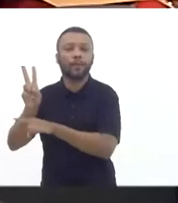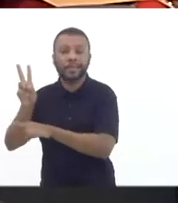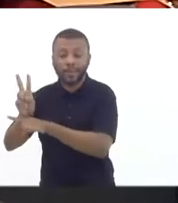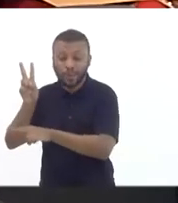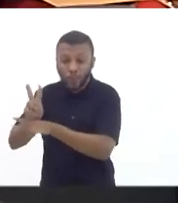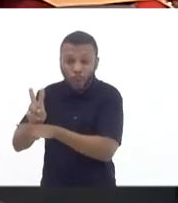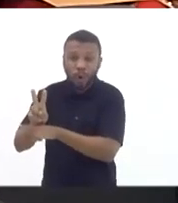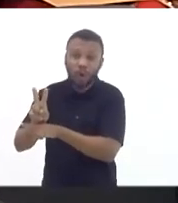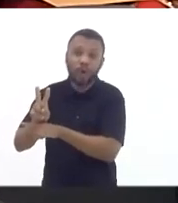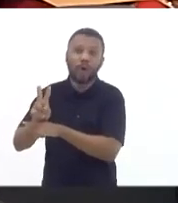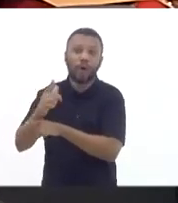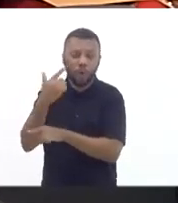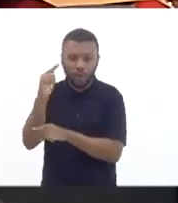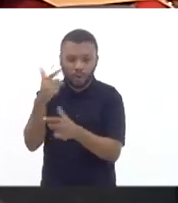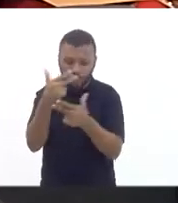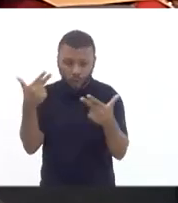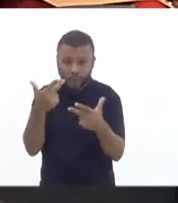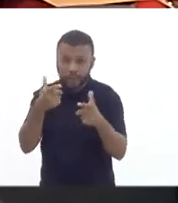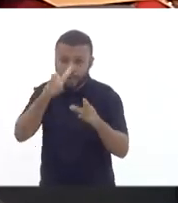protetor, só para o senhor dizer,